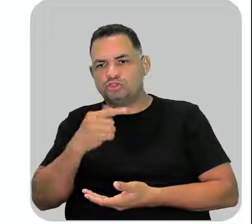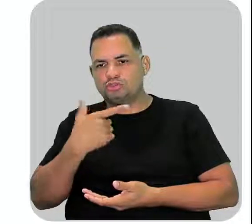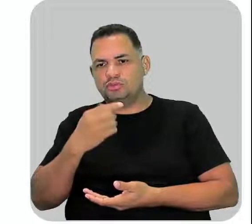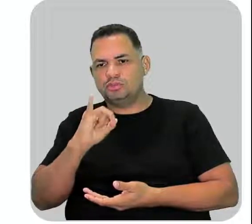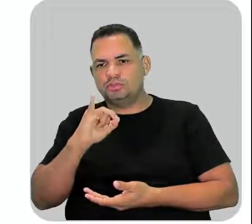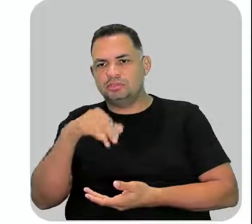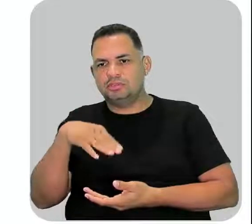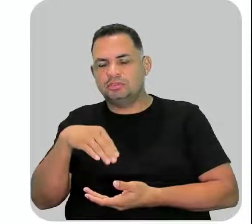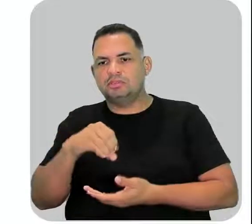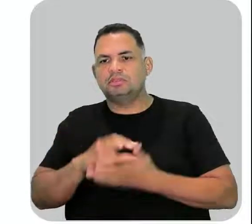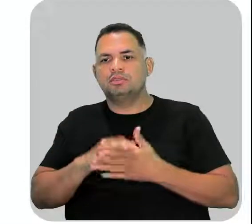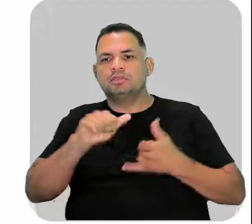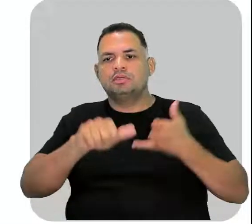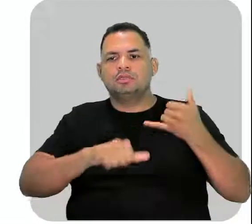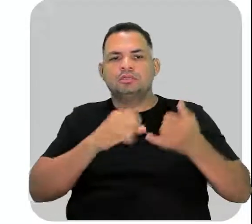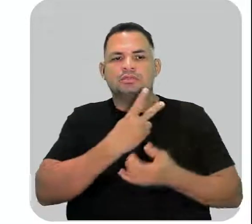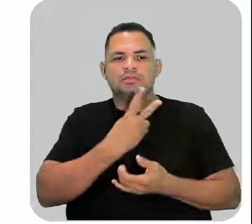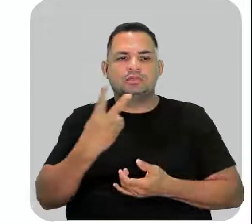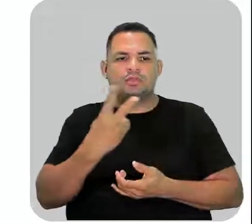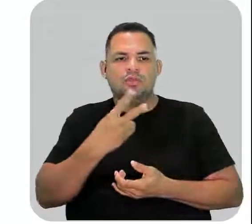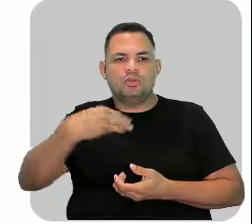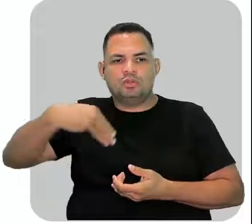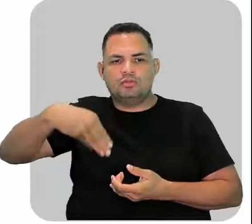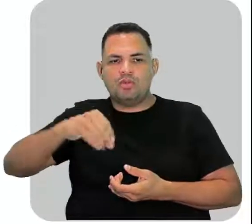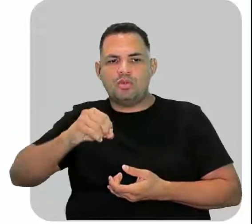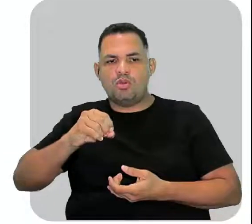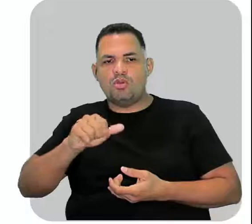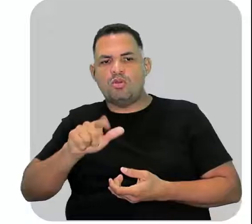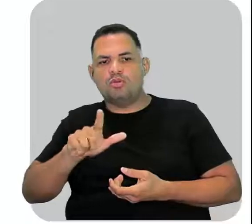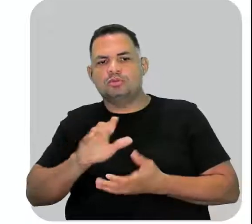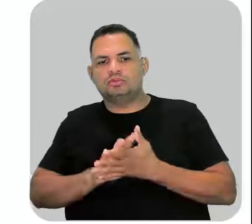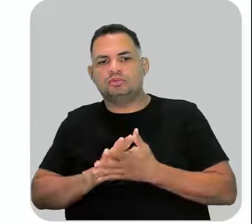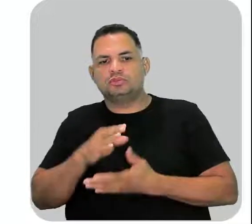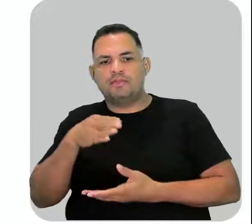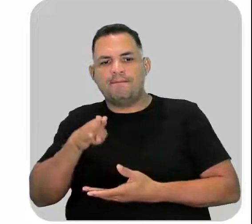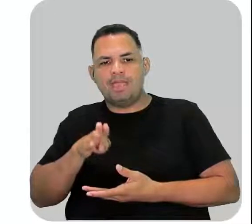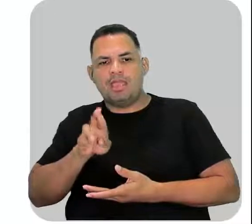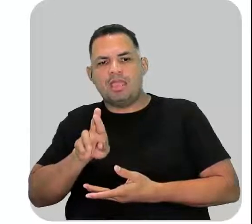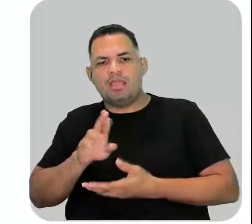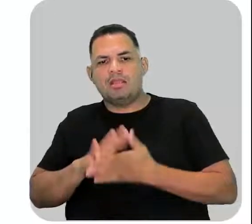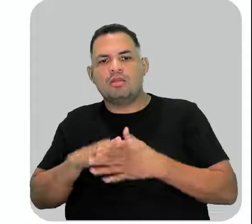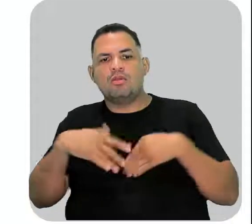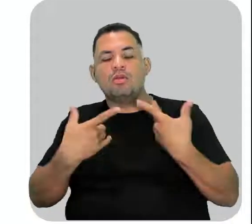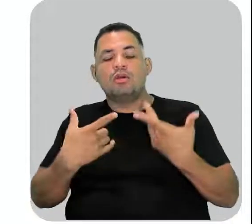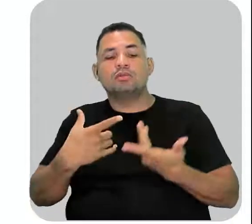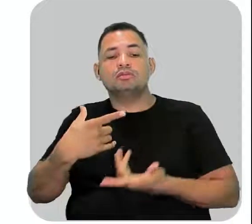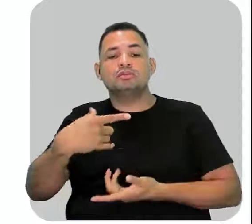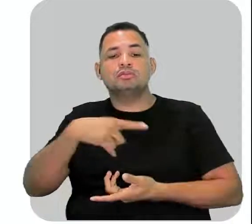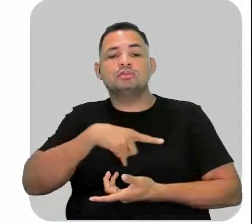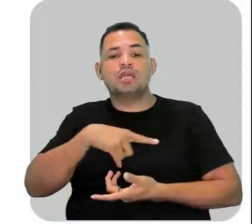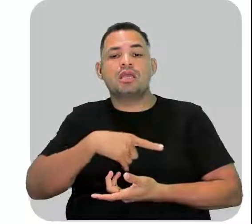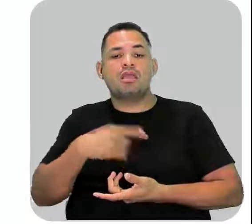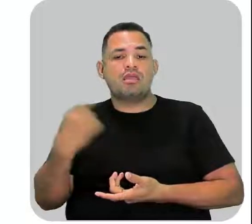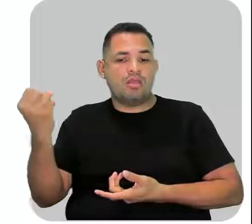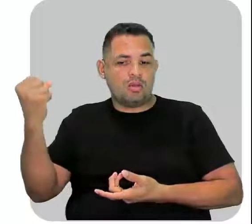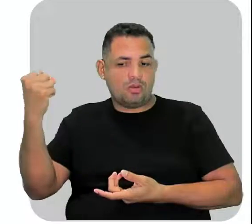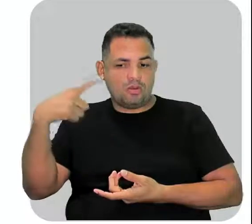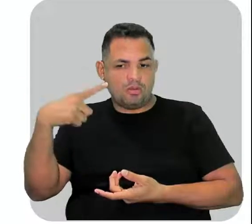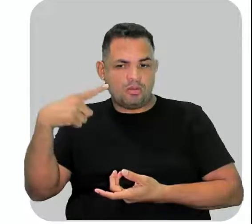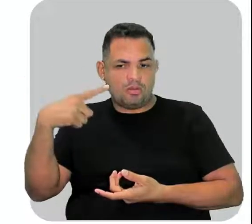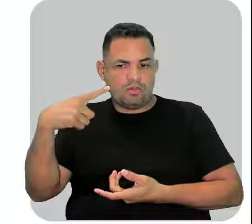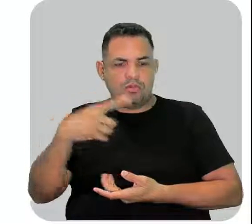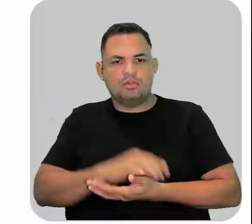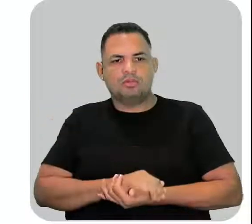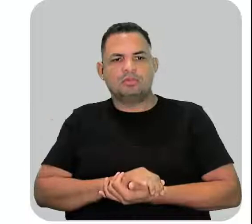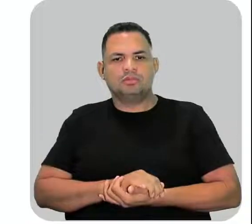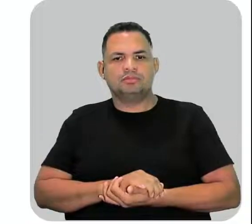but2-ino reagem com 2 mols de bromo na presença de luz. Então, o que nós